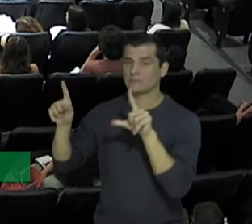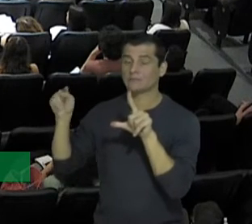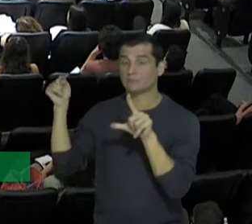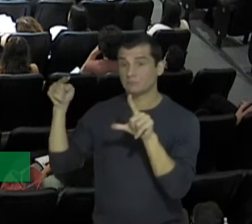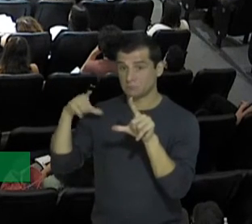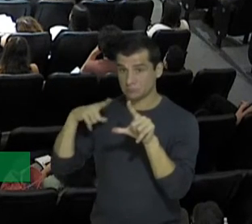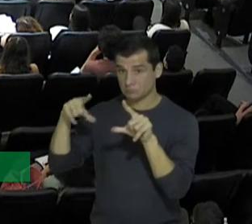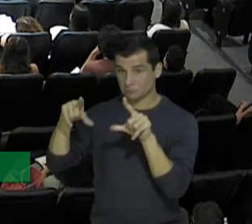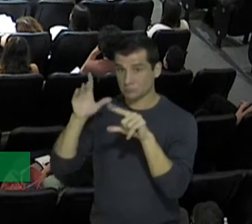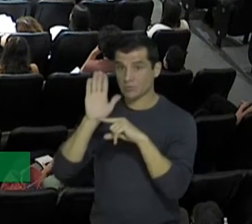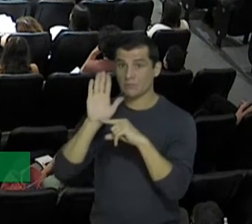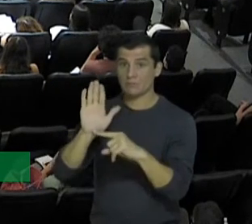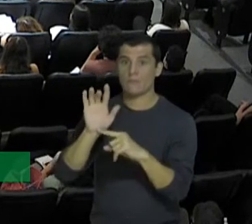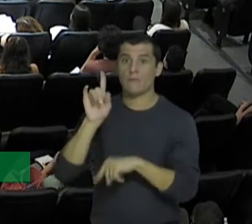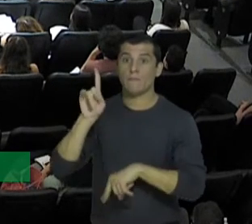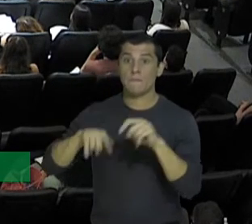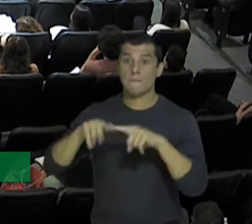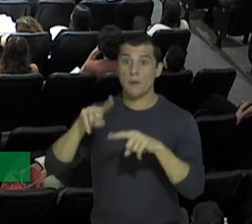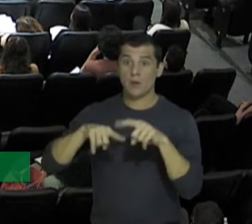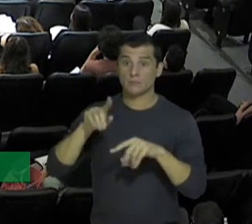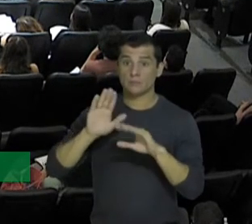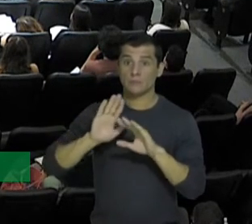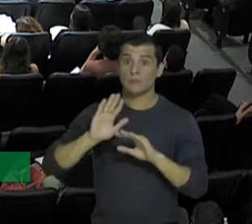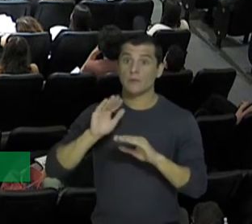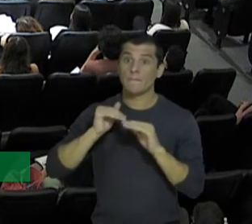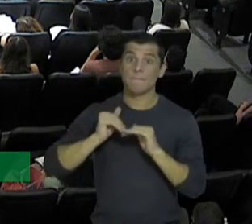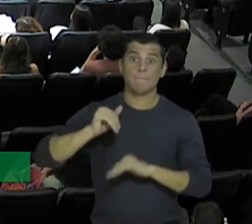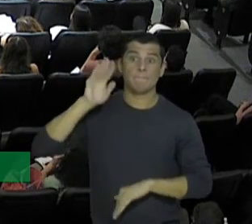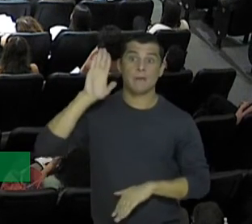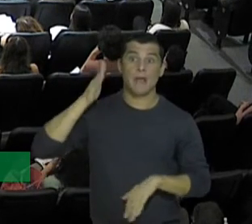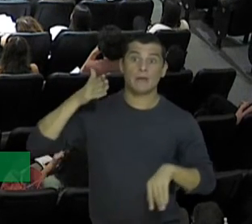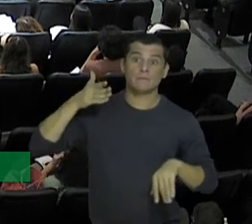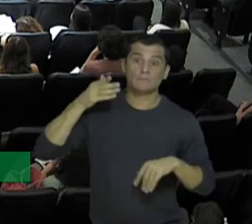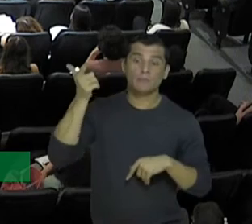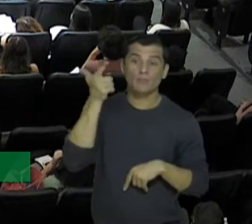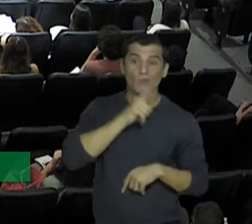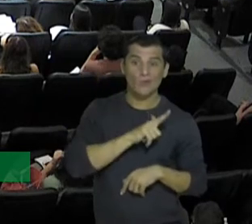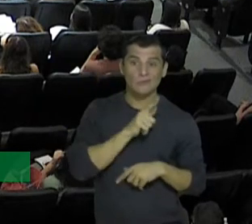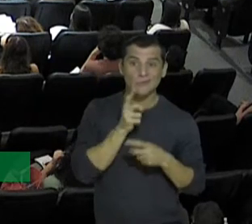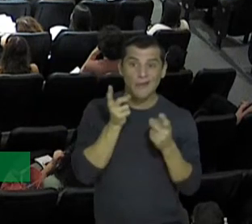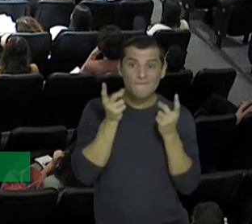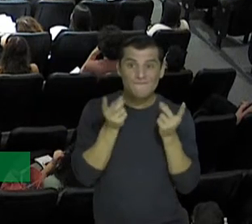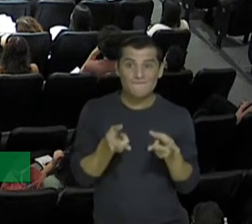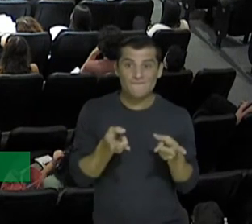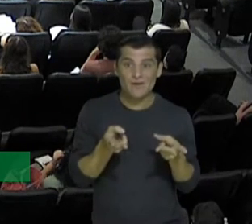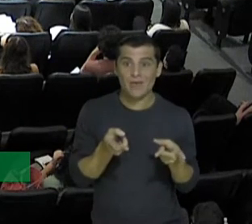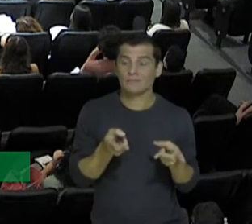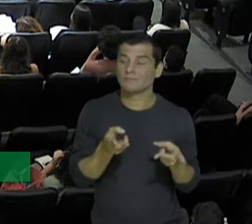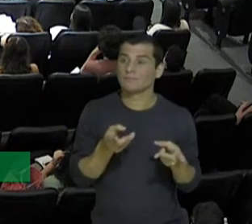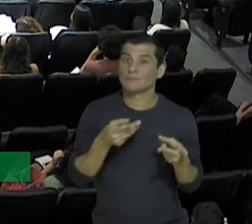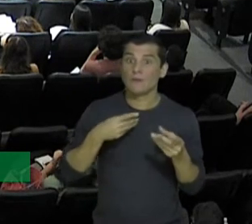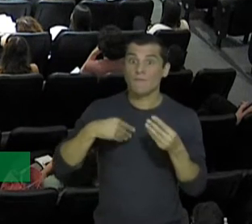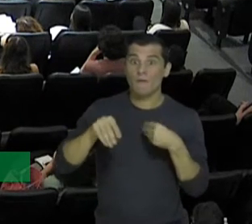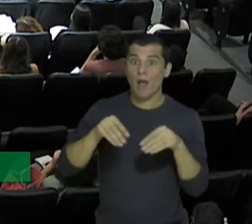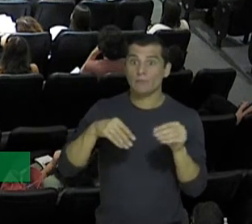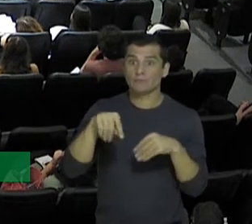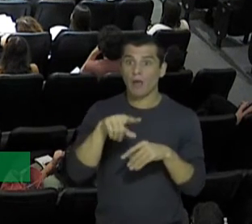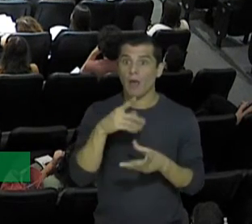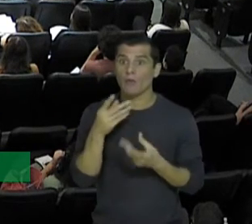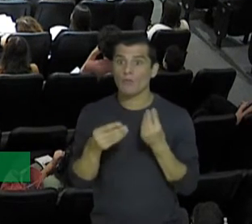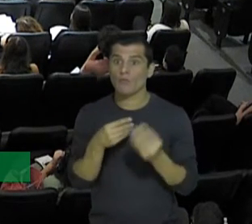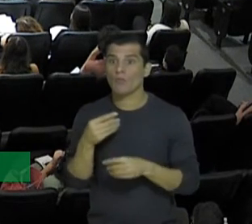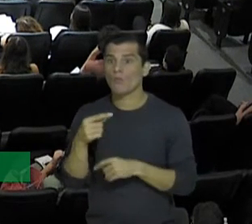produtos que efetivamente ganharão maior acesso a mercados né é um um estudo de flexibilização no caso da